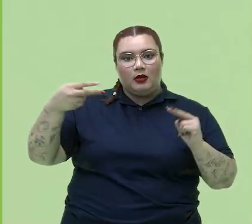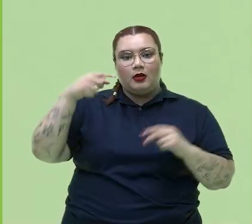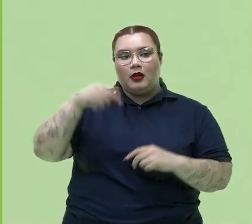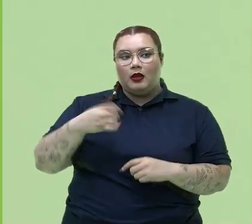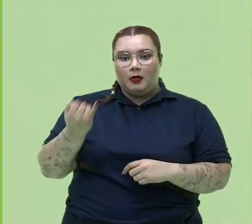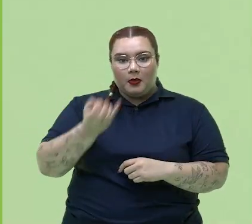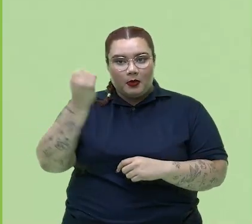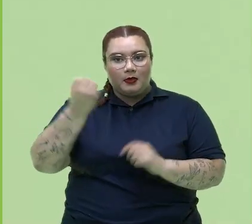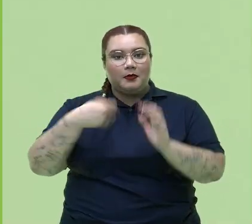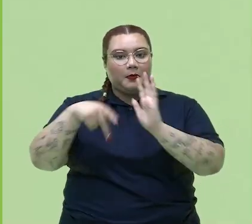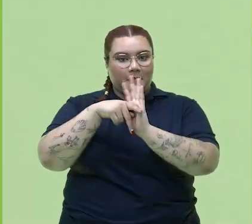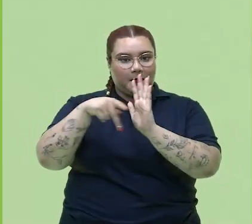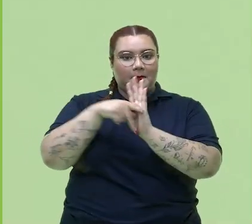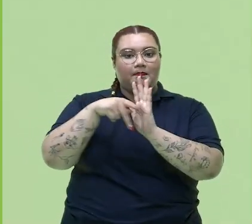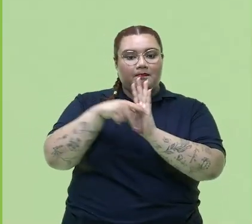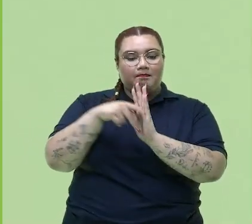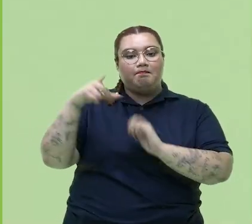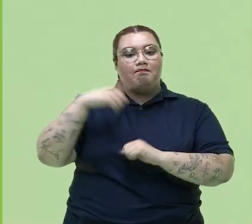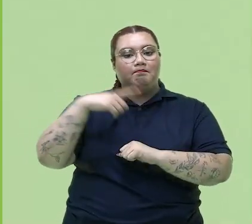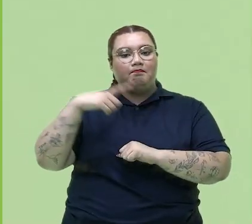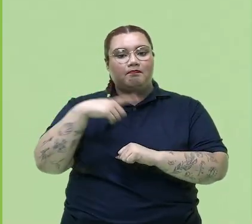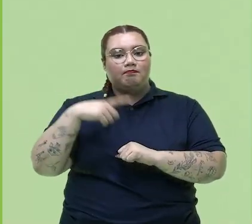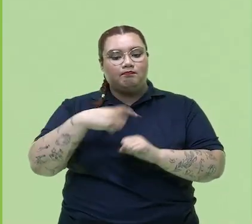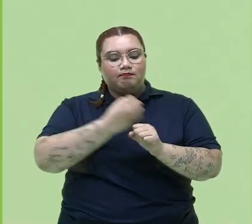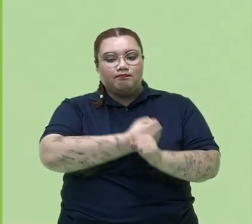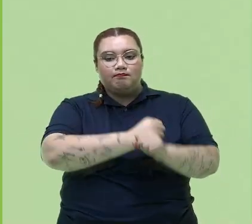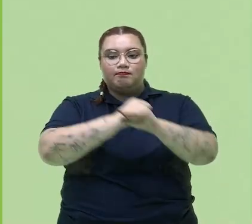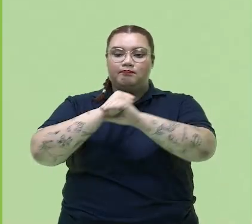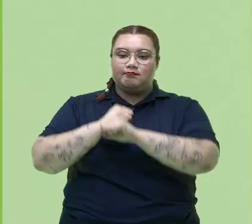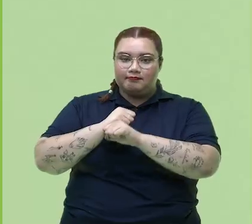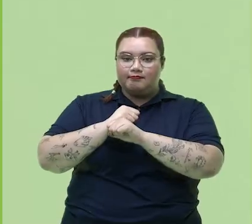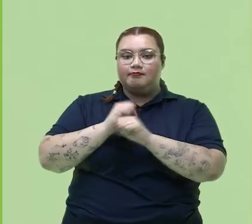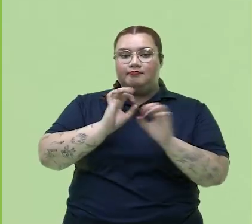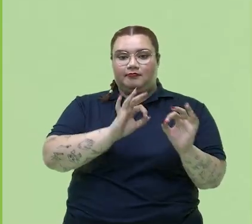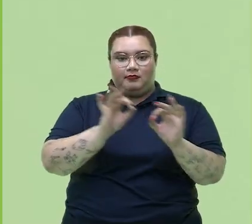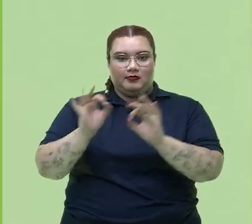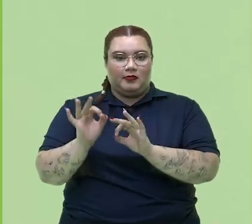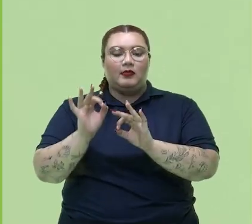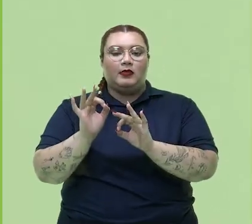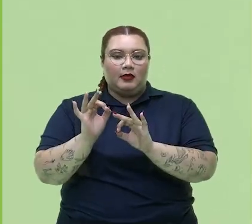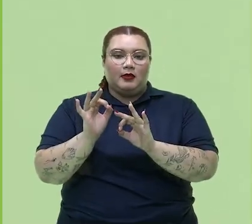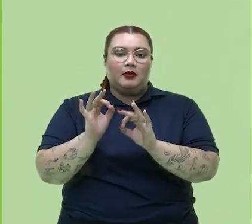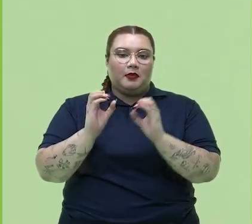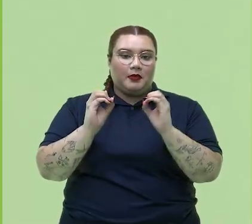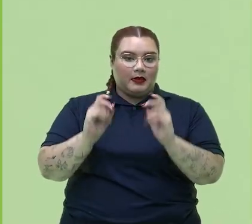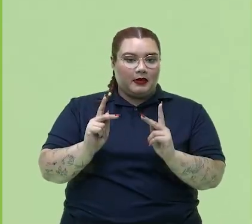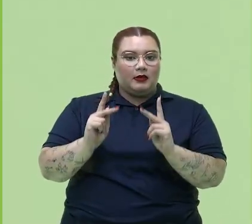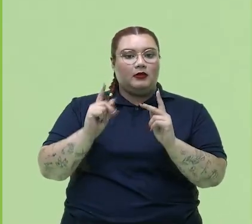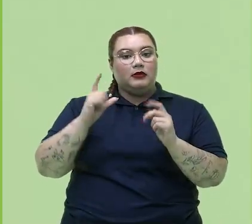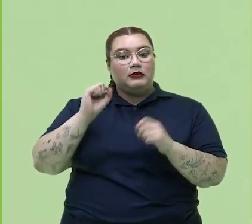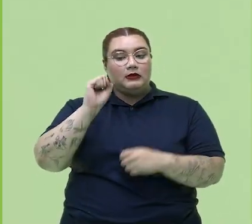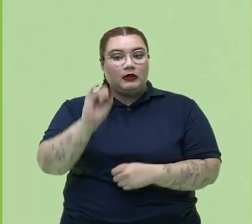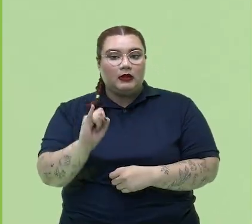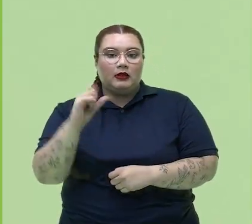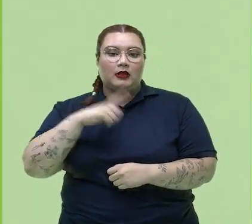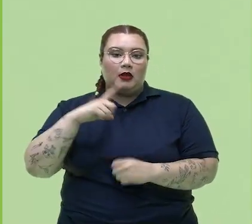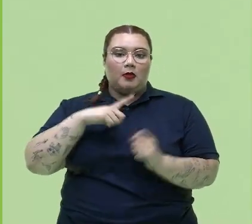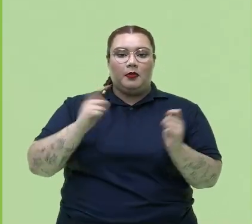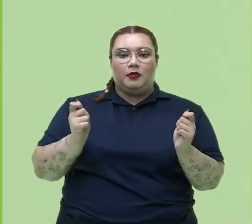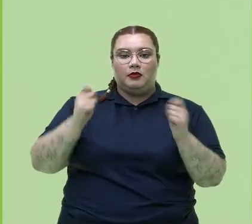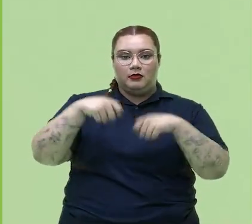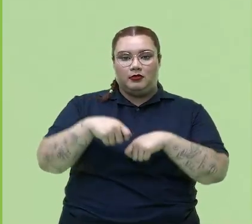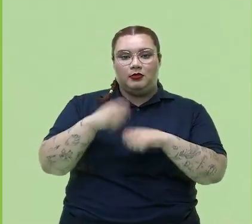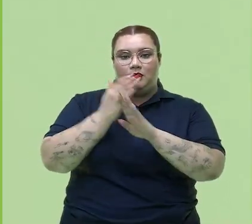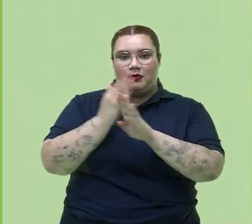importante aí para você se precaver, se prevenir, né, de certa forma, quando há a